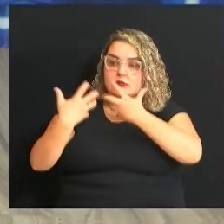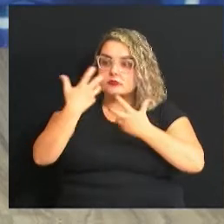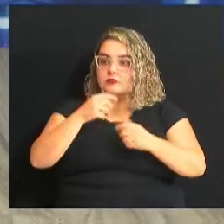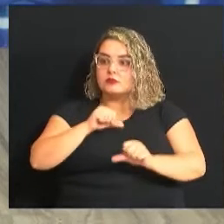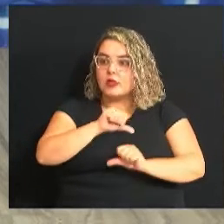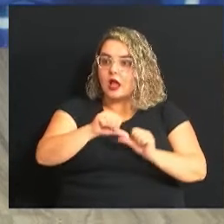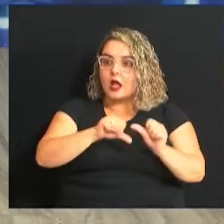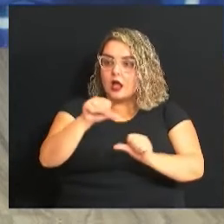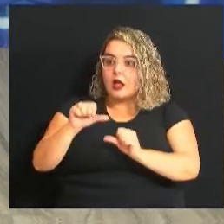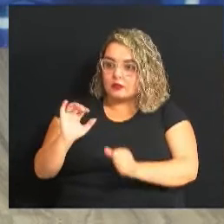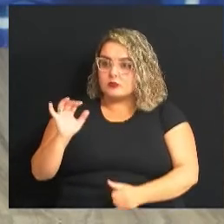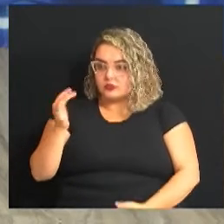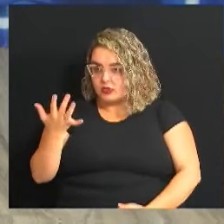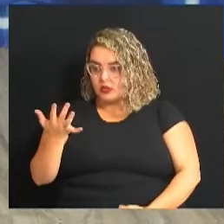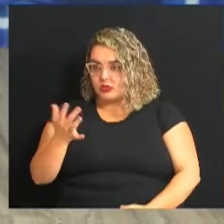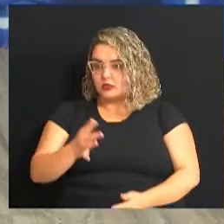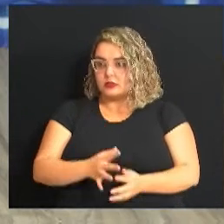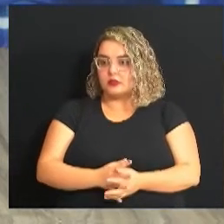transformações vão acontecendo?